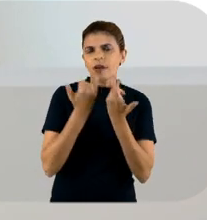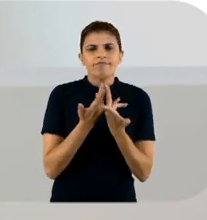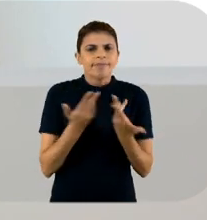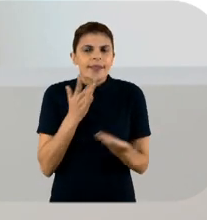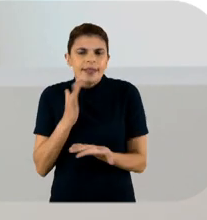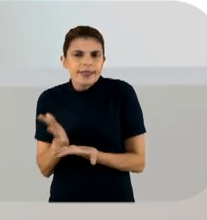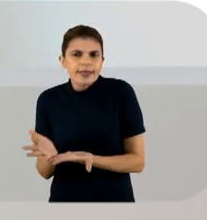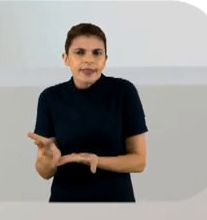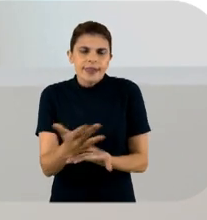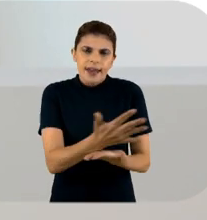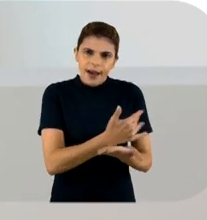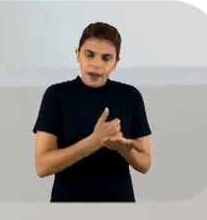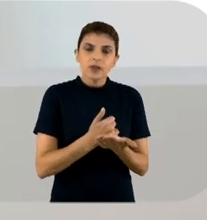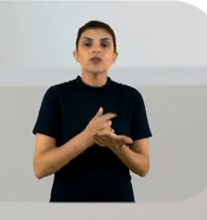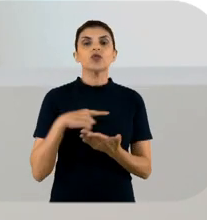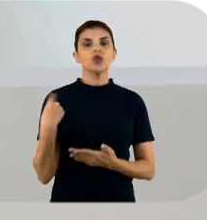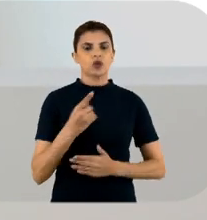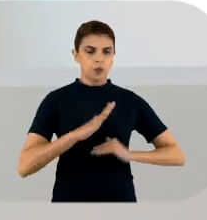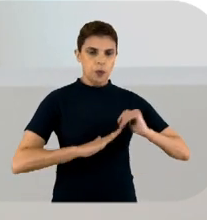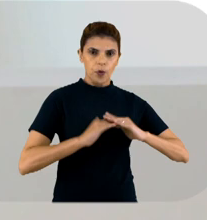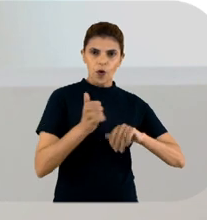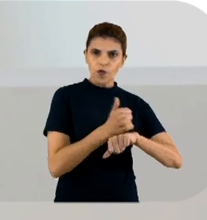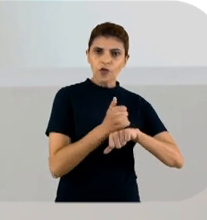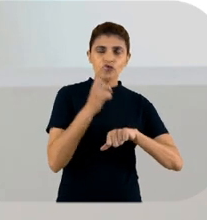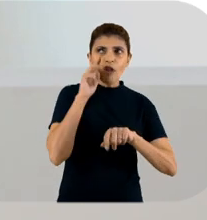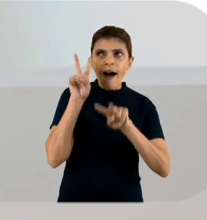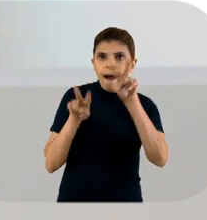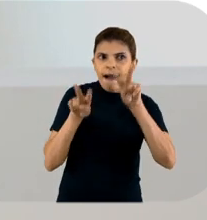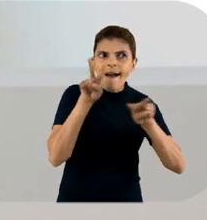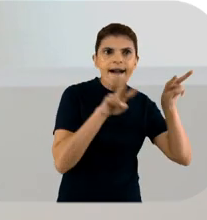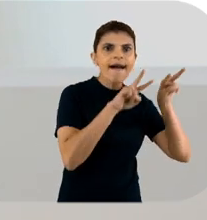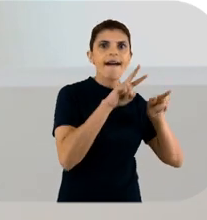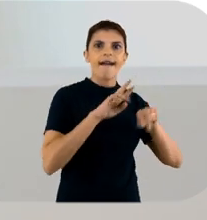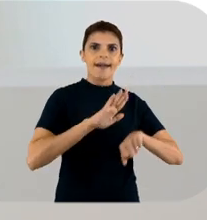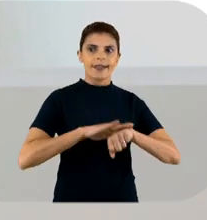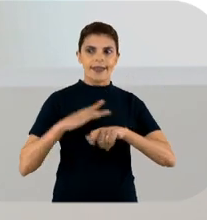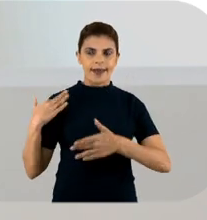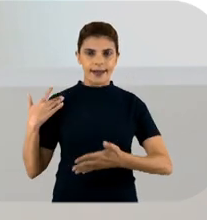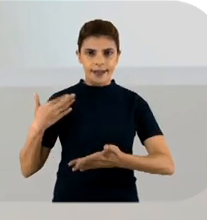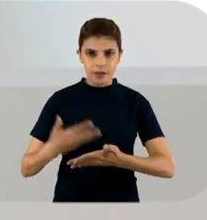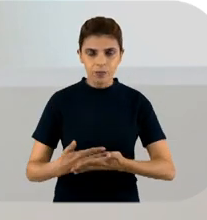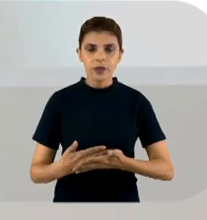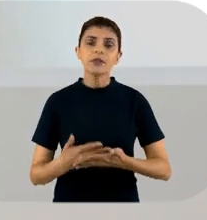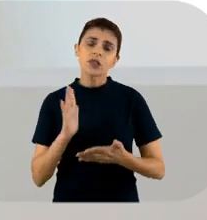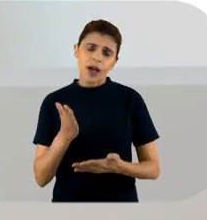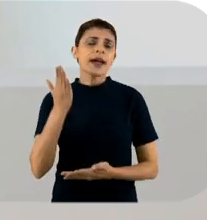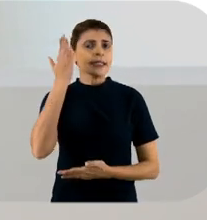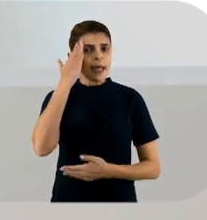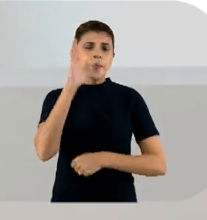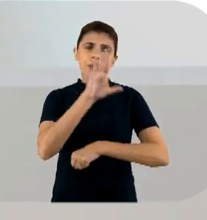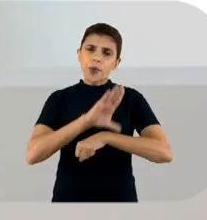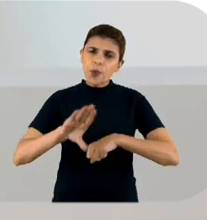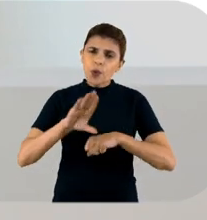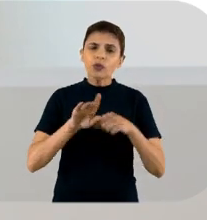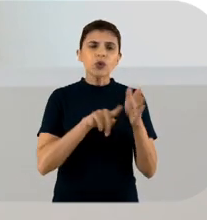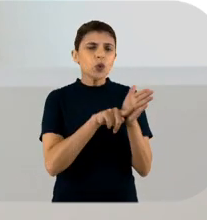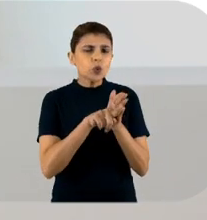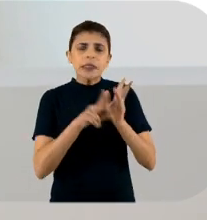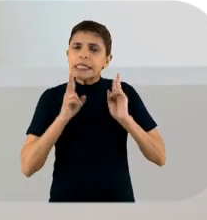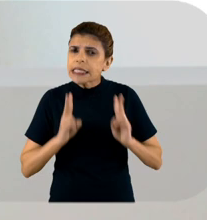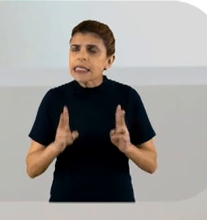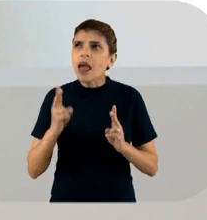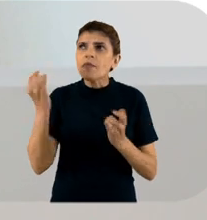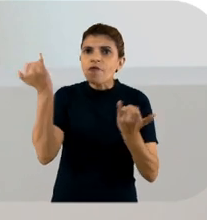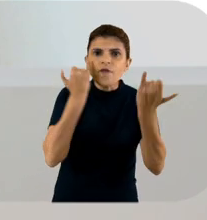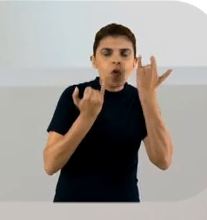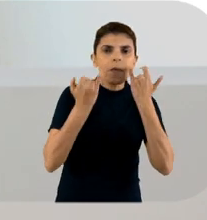informações interpretações que os nossos profissionais estão dando no decorrer do tempo Então apesar de fazer o curso cons